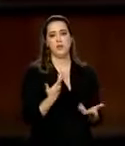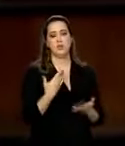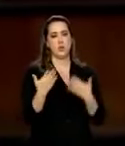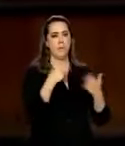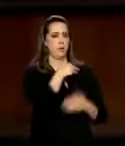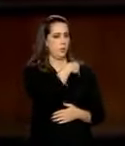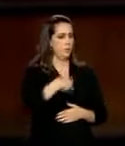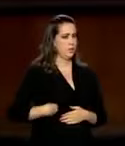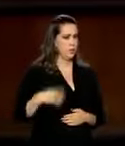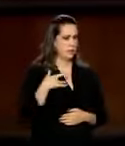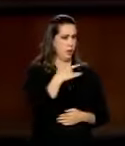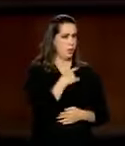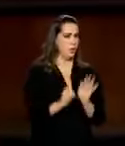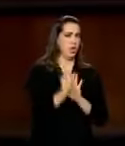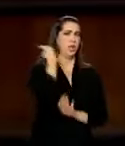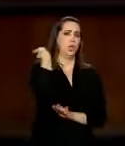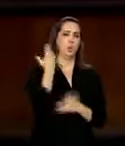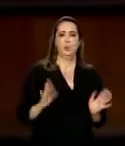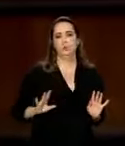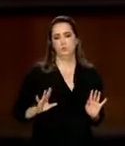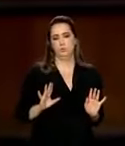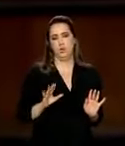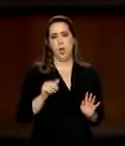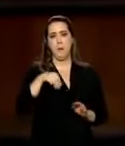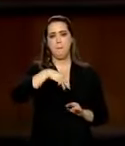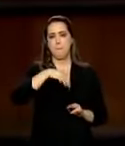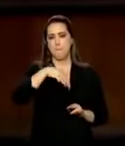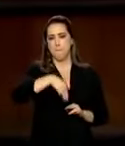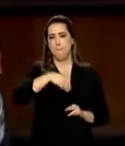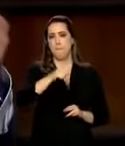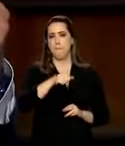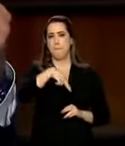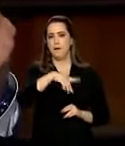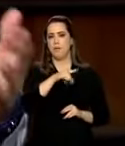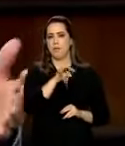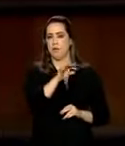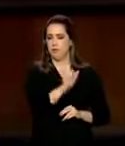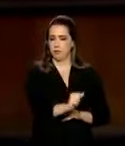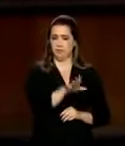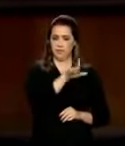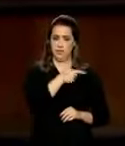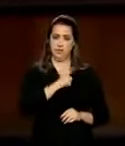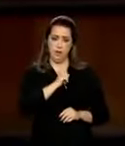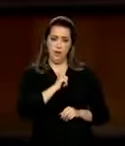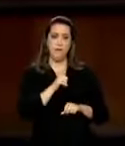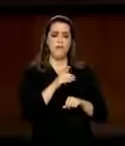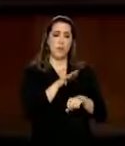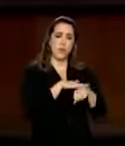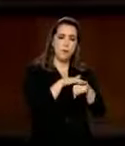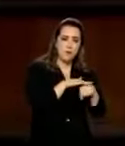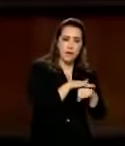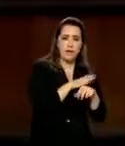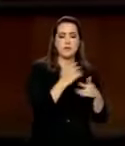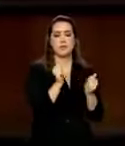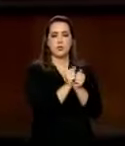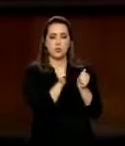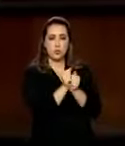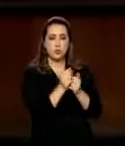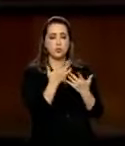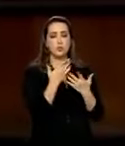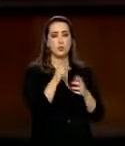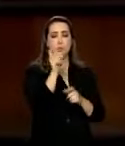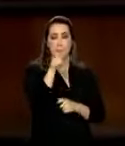Mandetta. Tá? Agora, apareceu no Brasil, sim, em conversas com autoridades sanitárias, com embaixadores que estão em